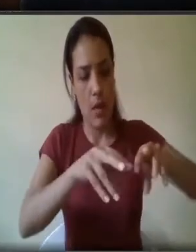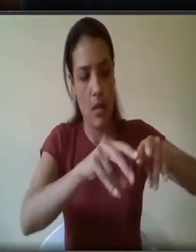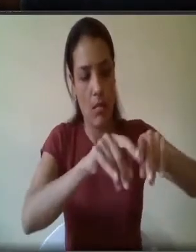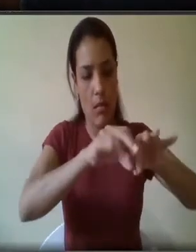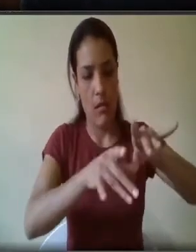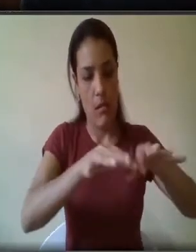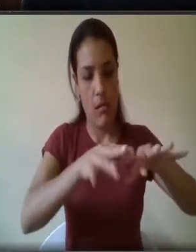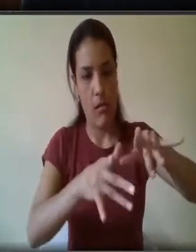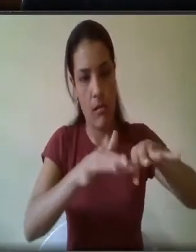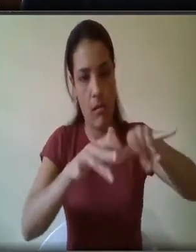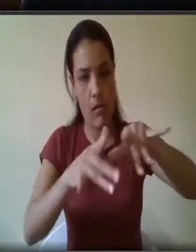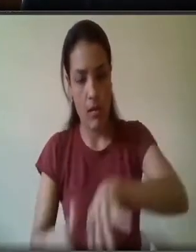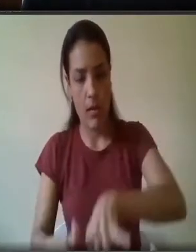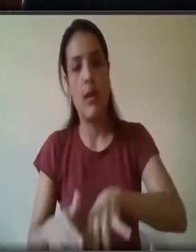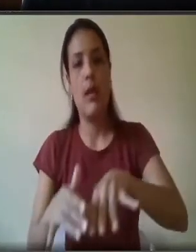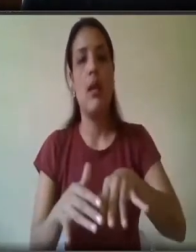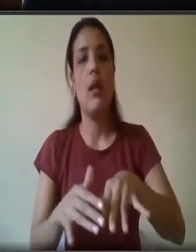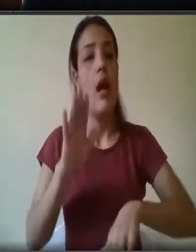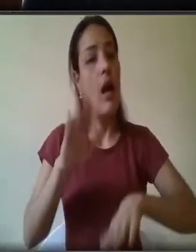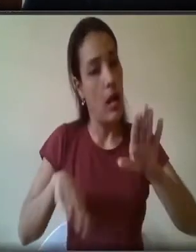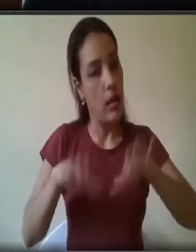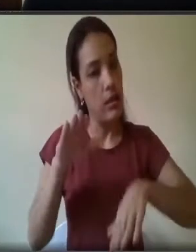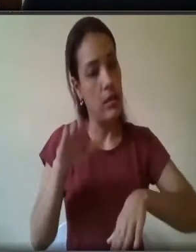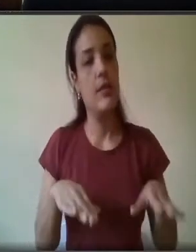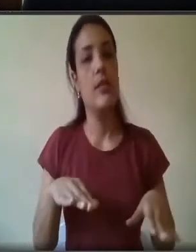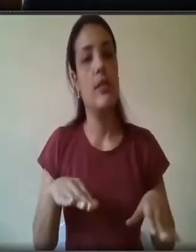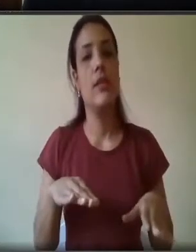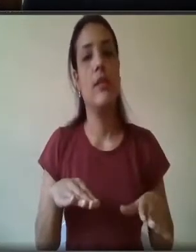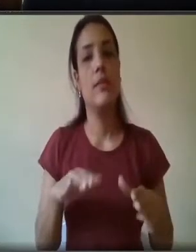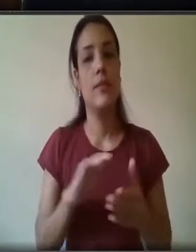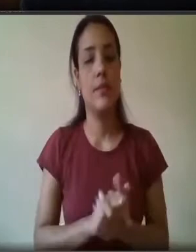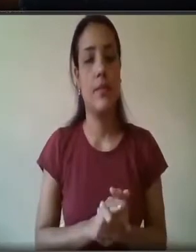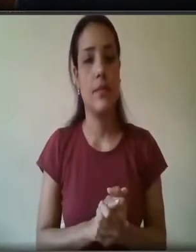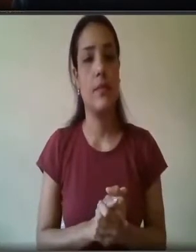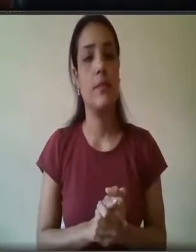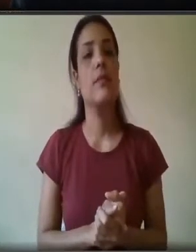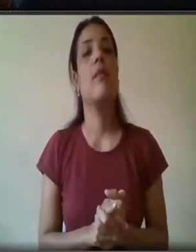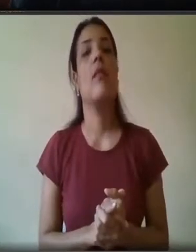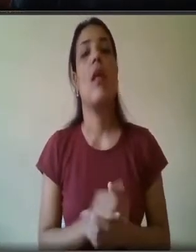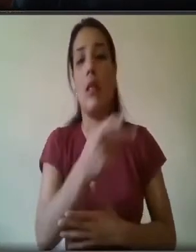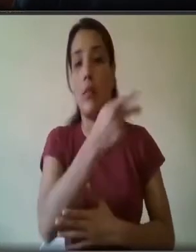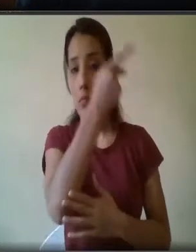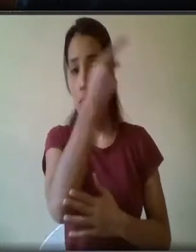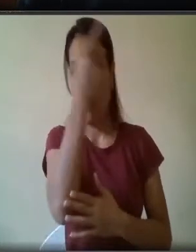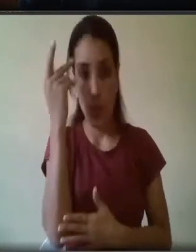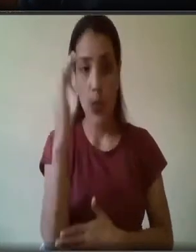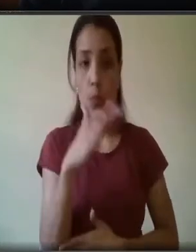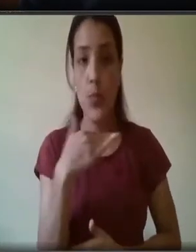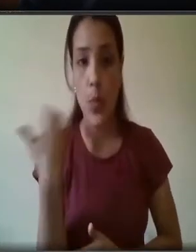isso acaba até ceifando vidas. Tá?